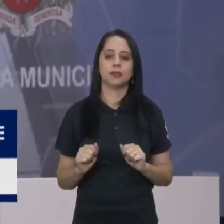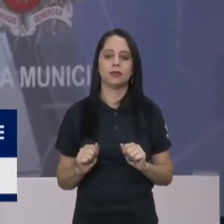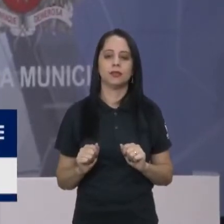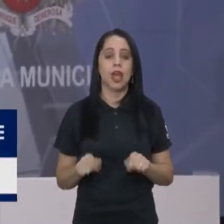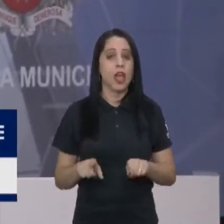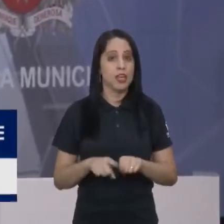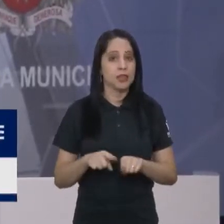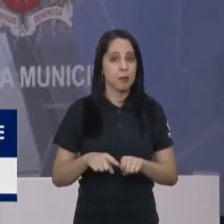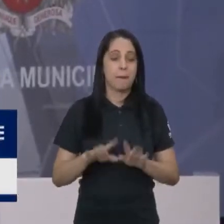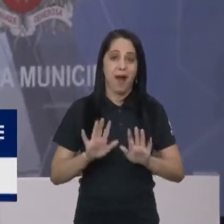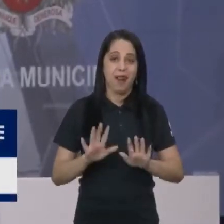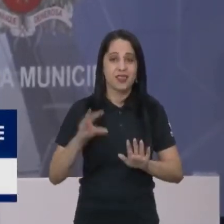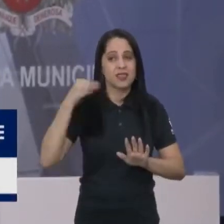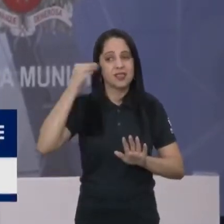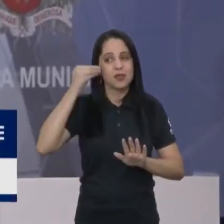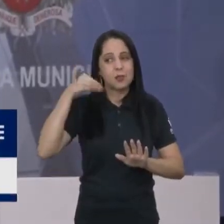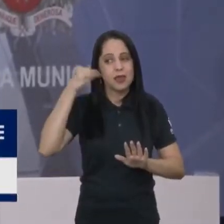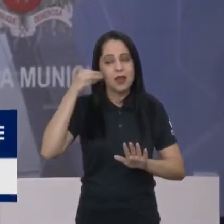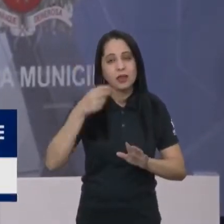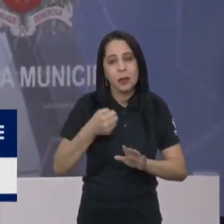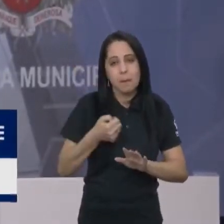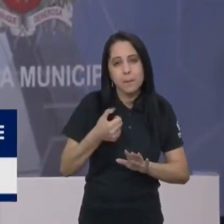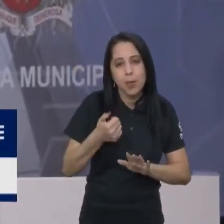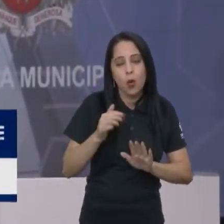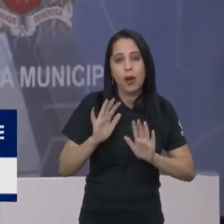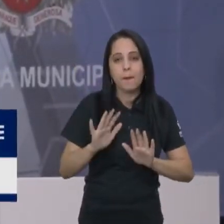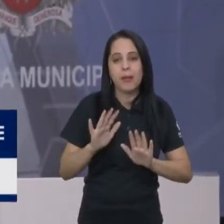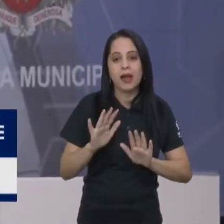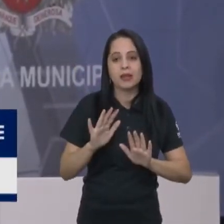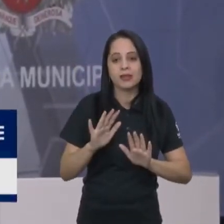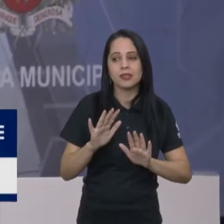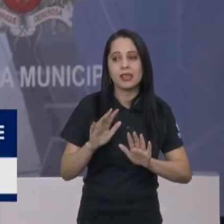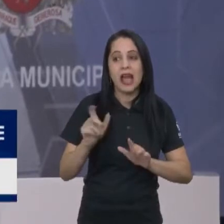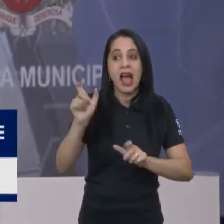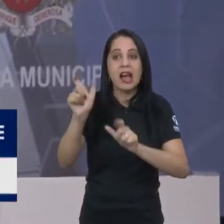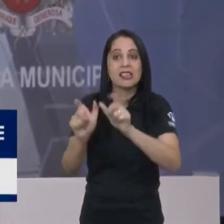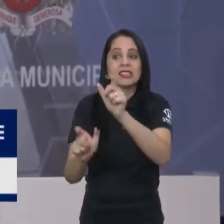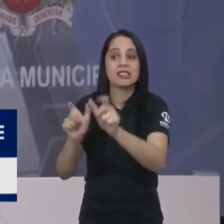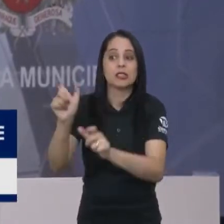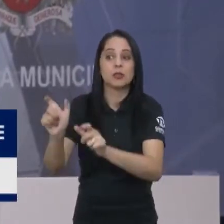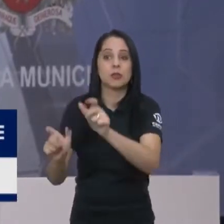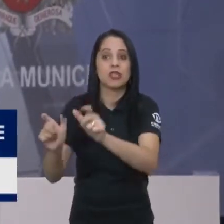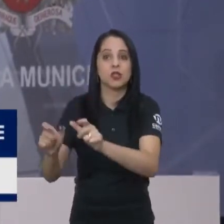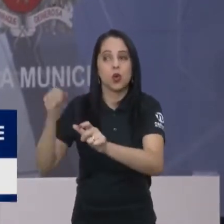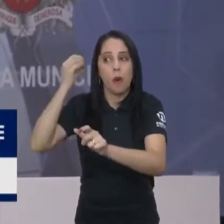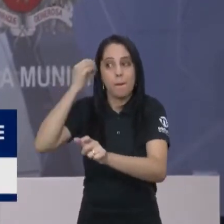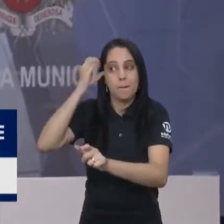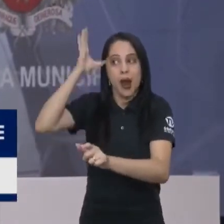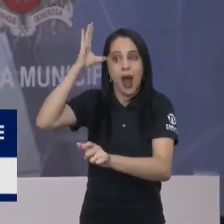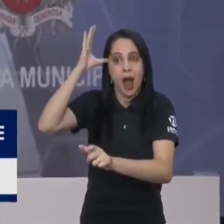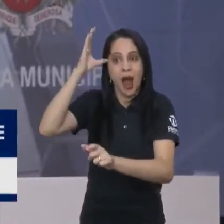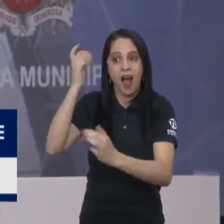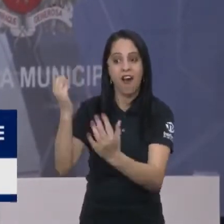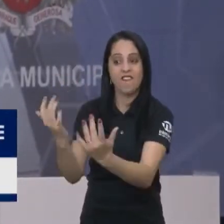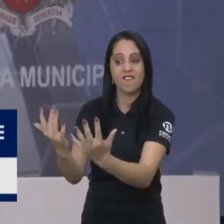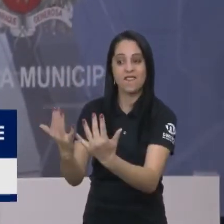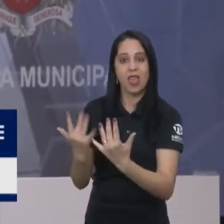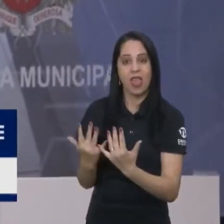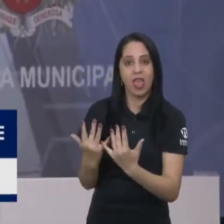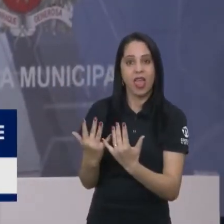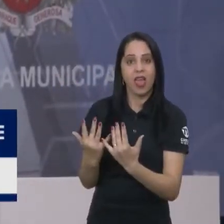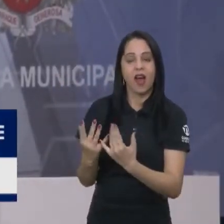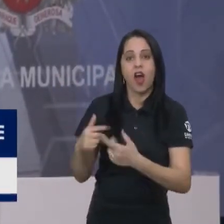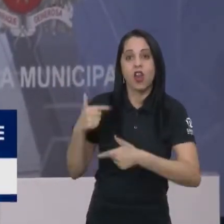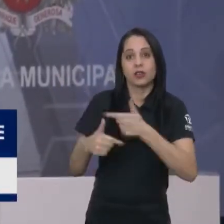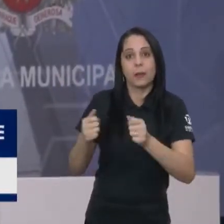mais inexperiente, mas eu tive o privilégio de pessoas muito competentes aceitarem trabalhar comigo todo esse tempo, né? Então, eu tinha o Ricardo do meu lado, eu tinha